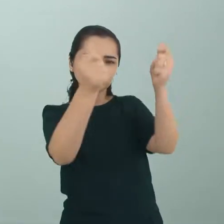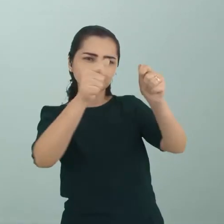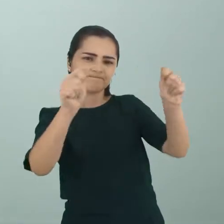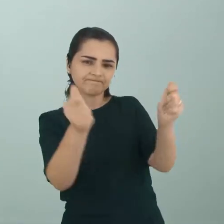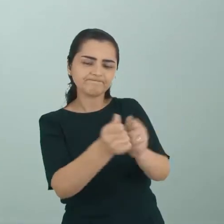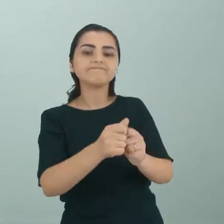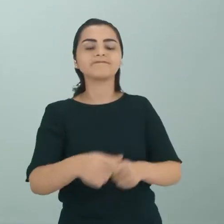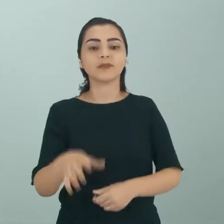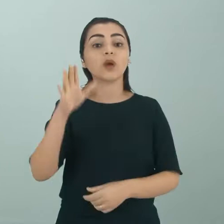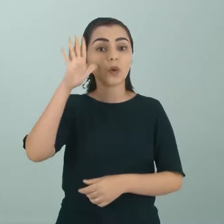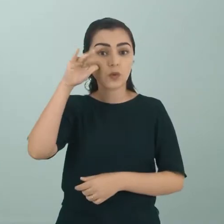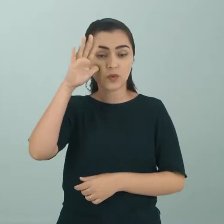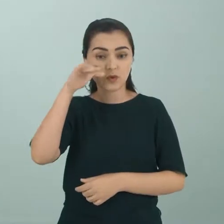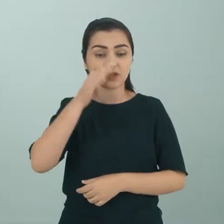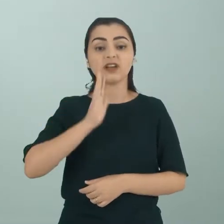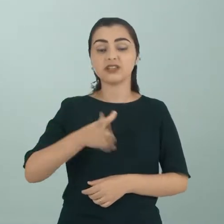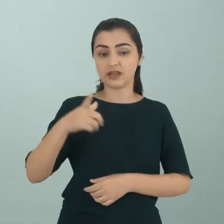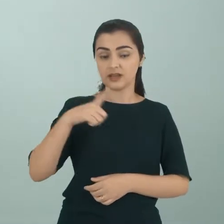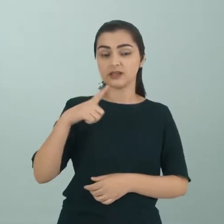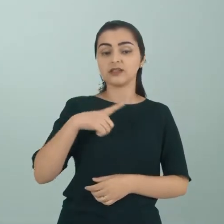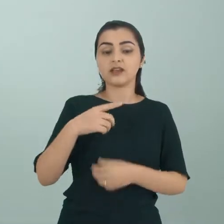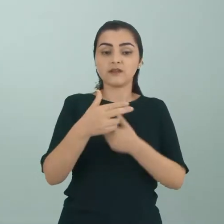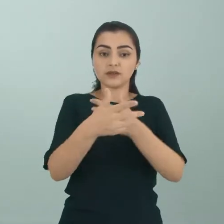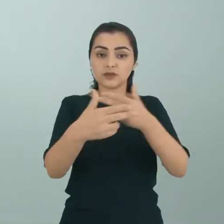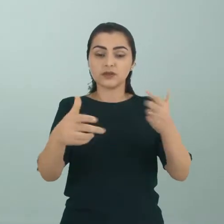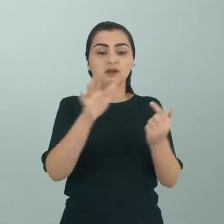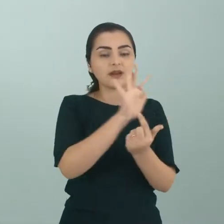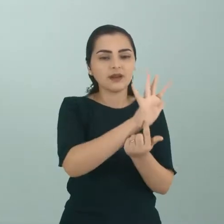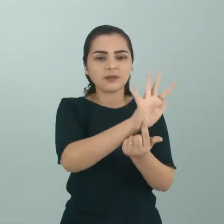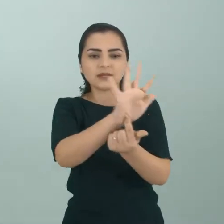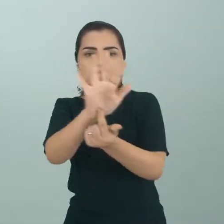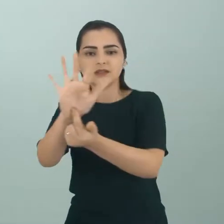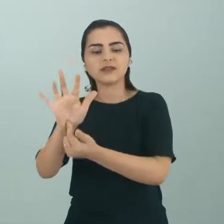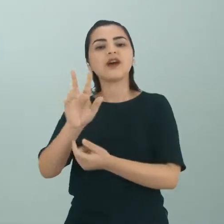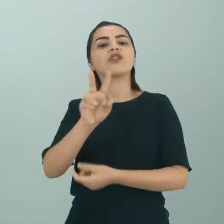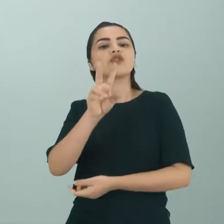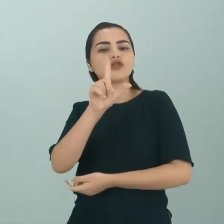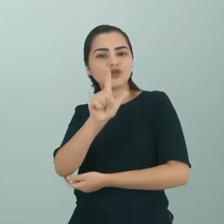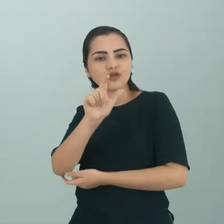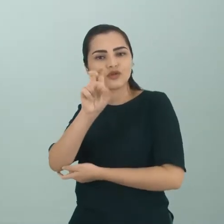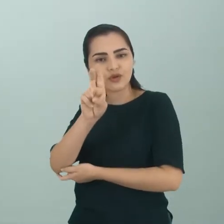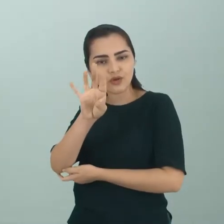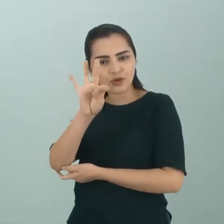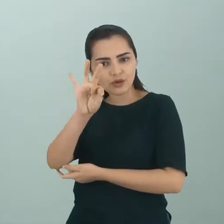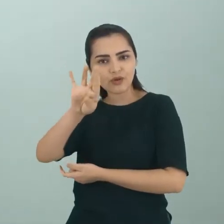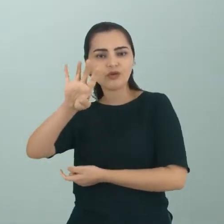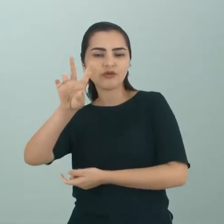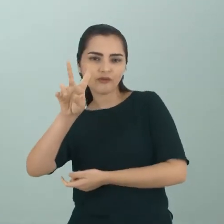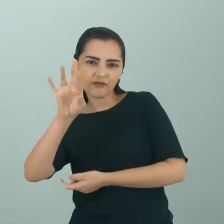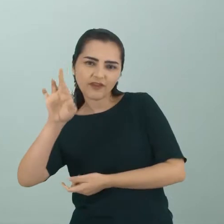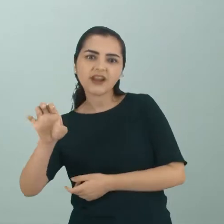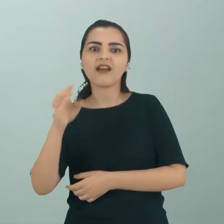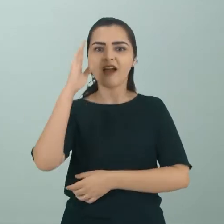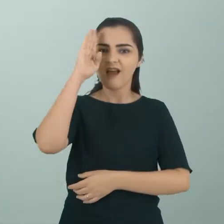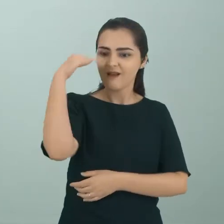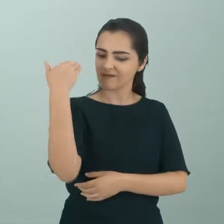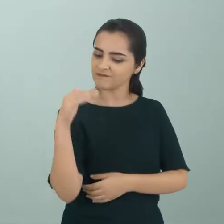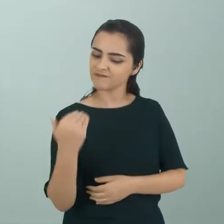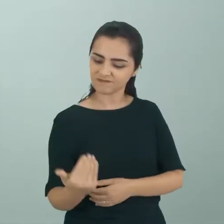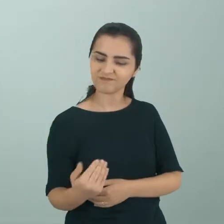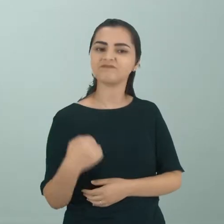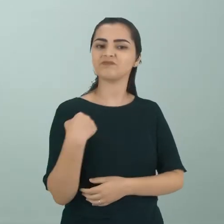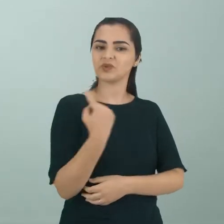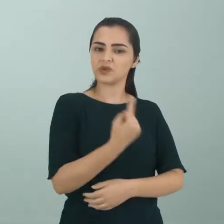esse artista já teve as suas peças expostas no Louvre. Isso mesmo. Imagina a honra de um